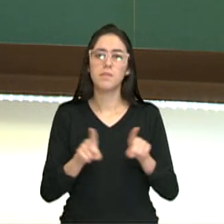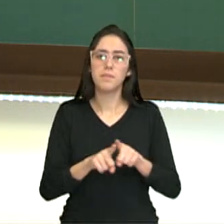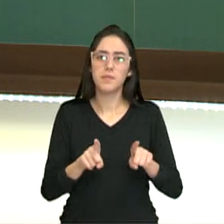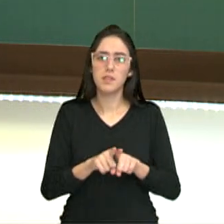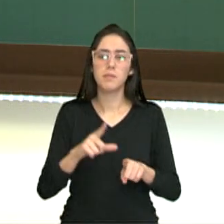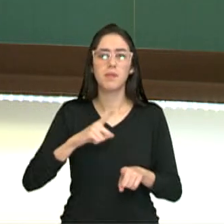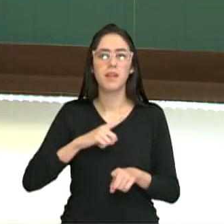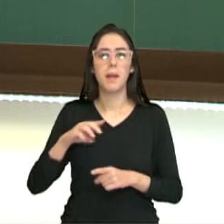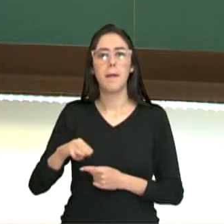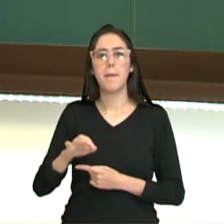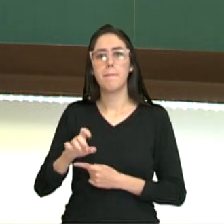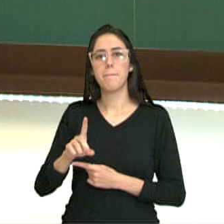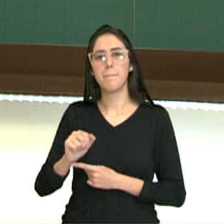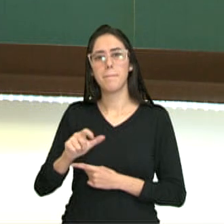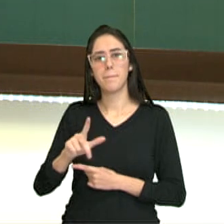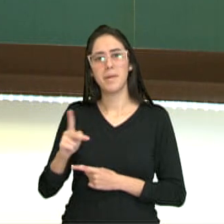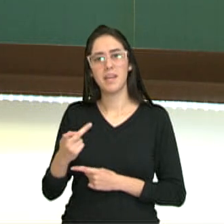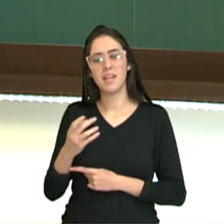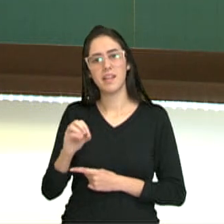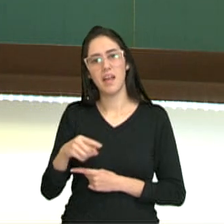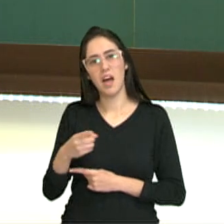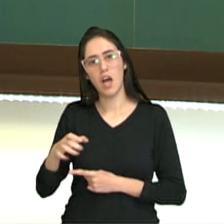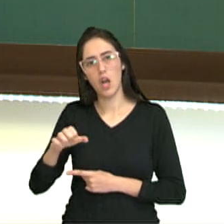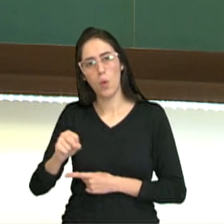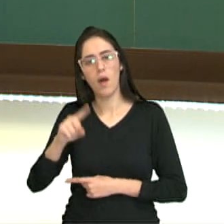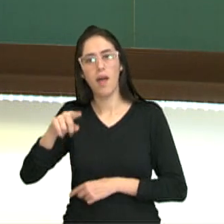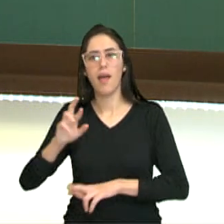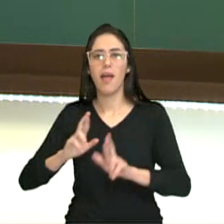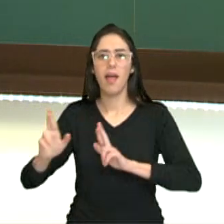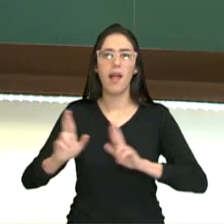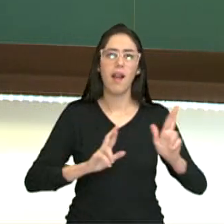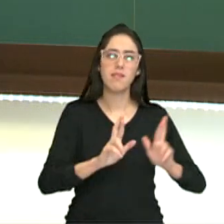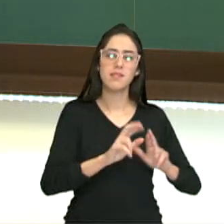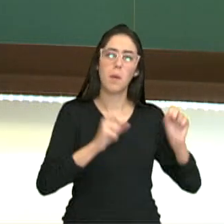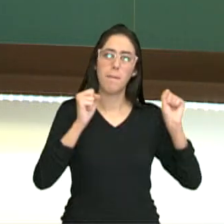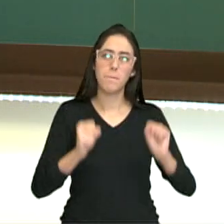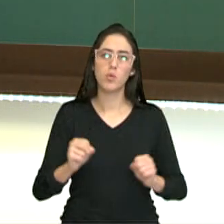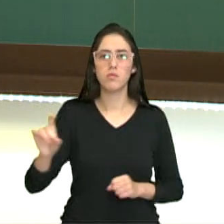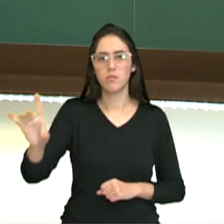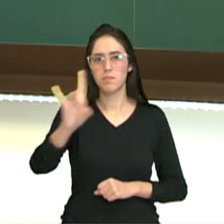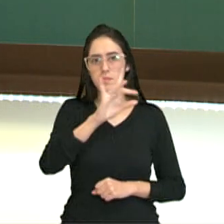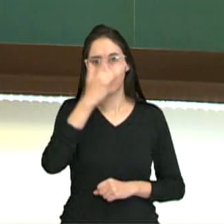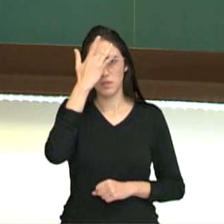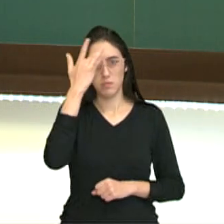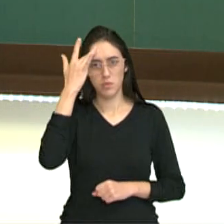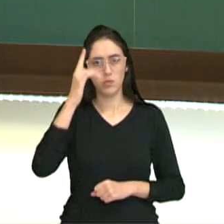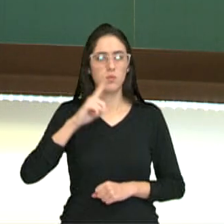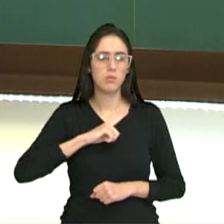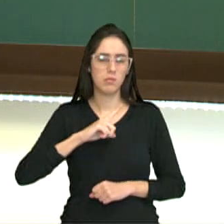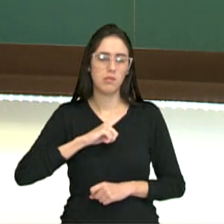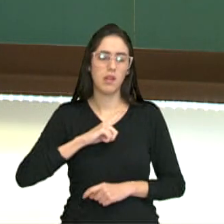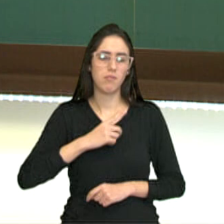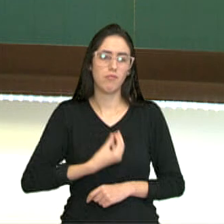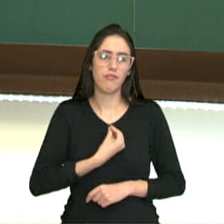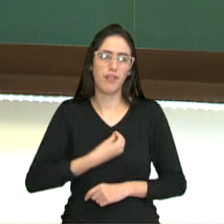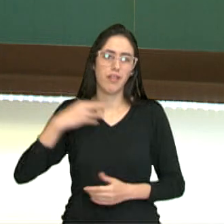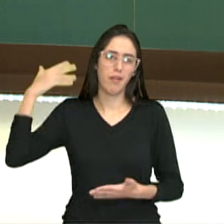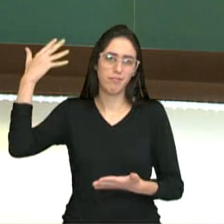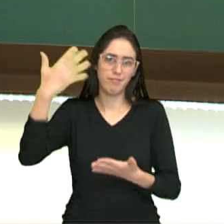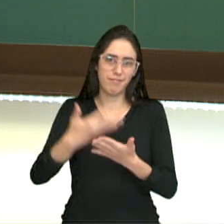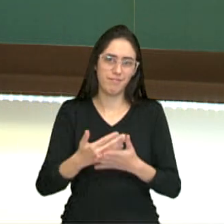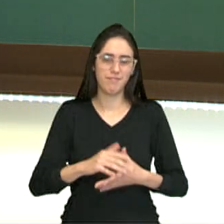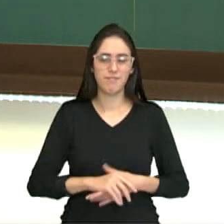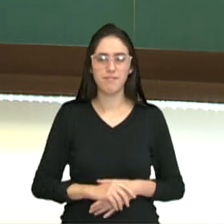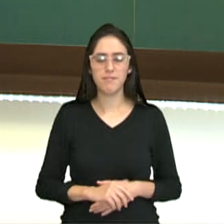chamados medalhões, que seria a construção, então, dessas relações de poder que cada sujeito traz para si ao longo de sua vida.